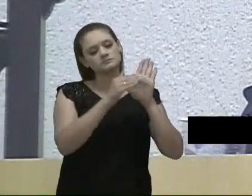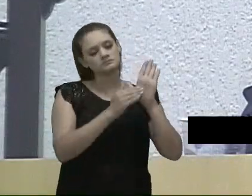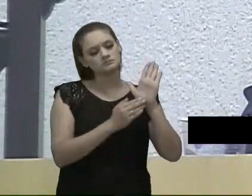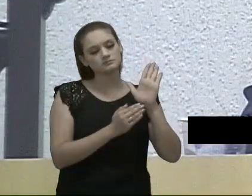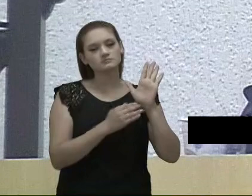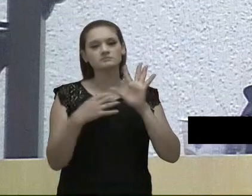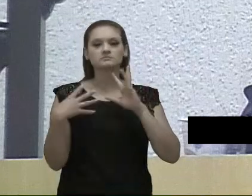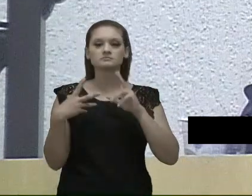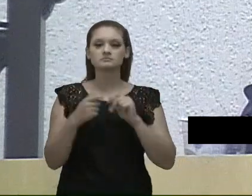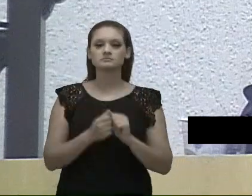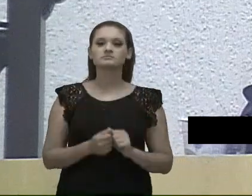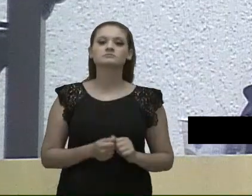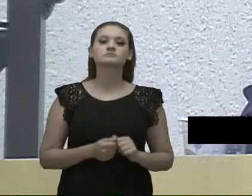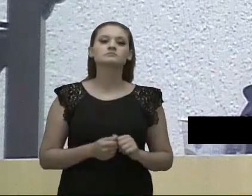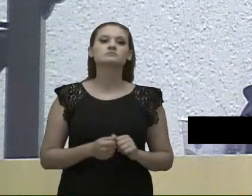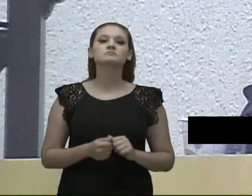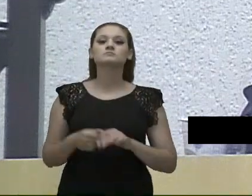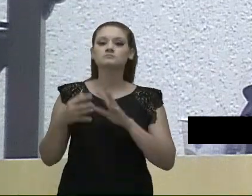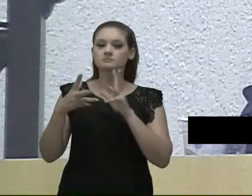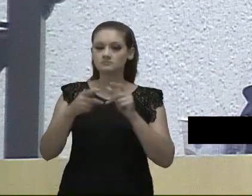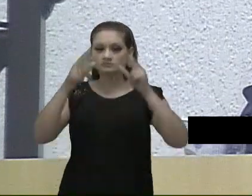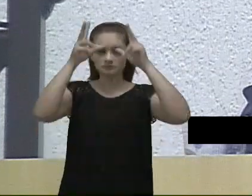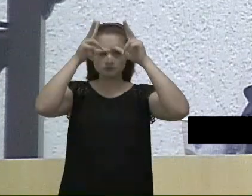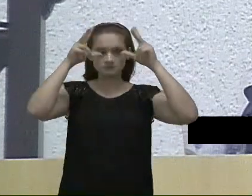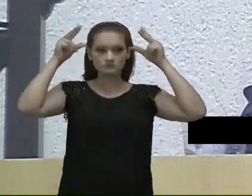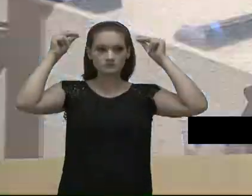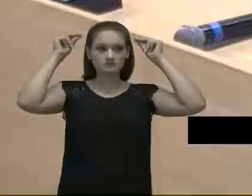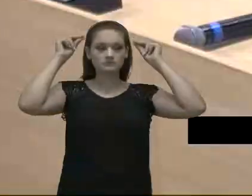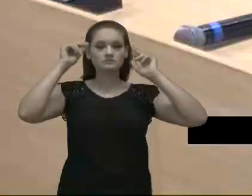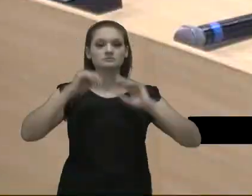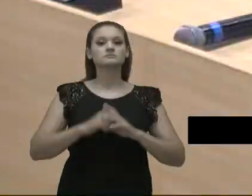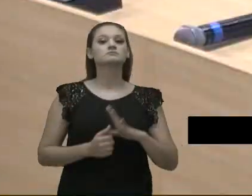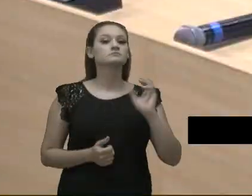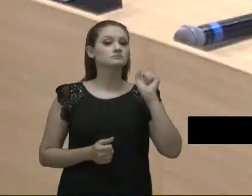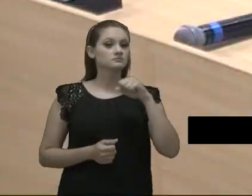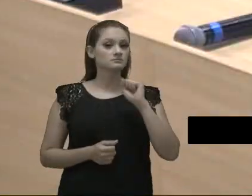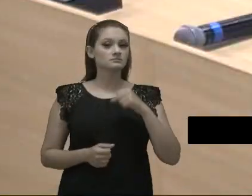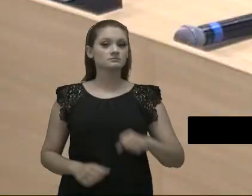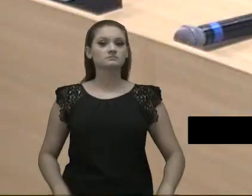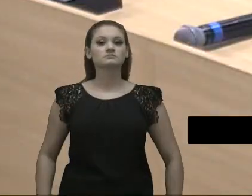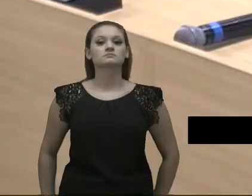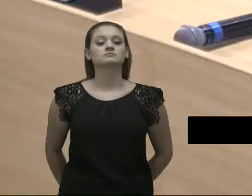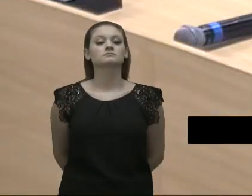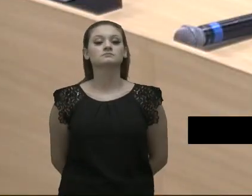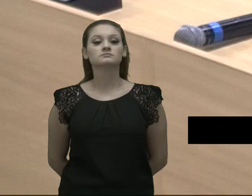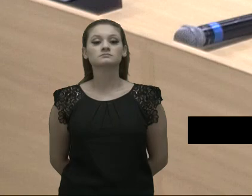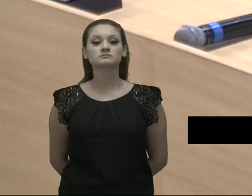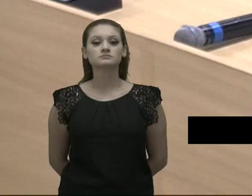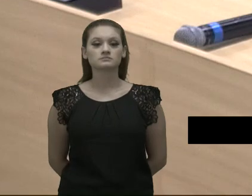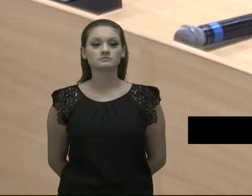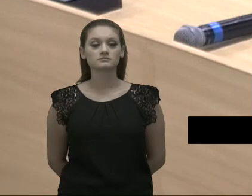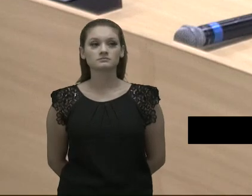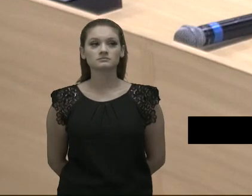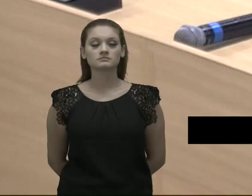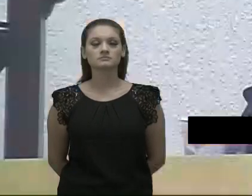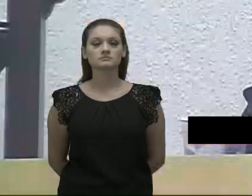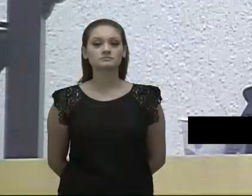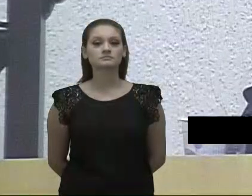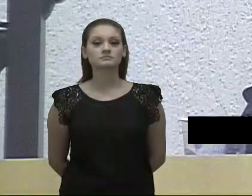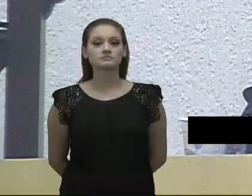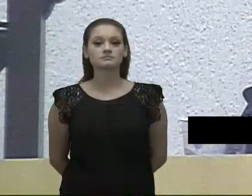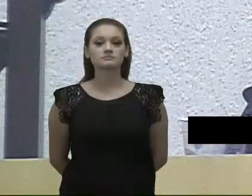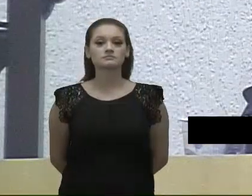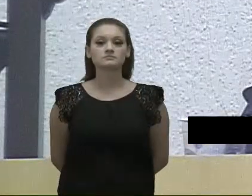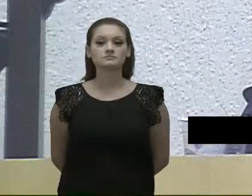é? A senhora cuida da parte toda de enfermagem, é isso? Sim. Então, descreva para a gente, assim, durante o seu...